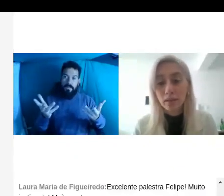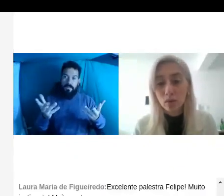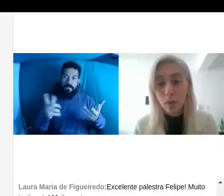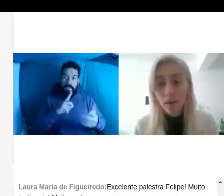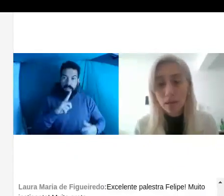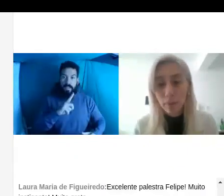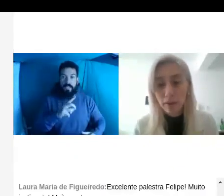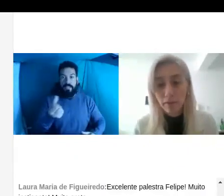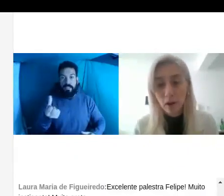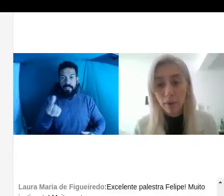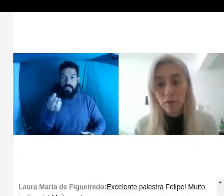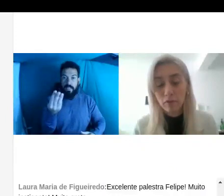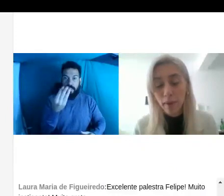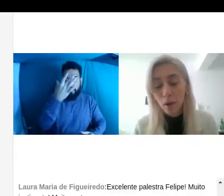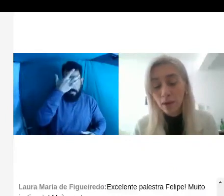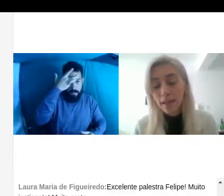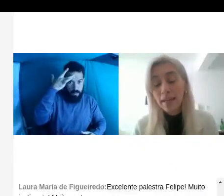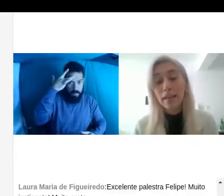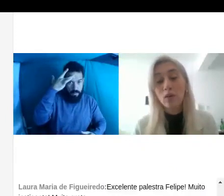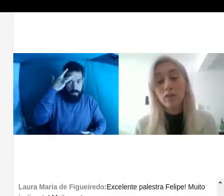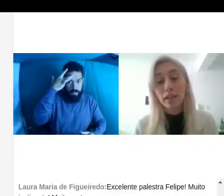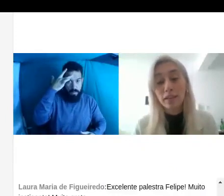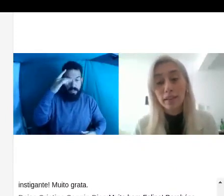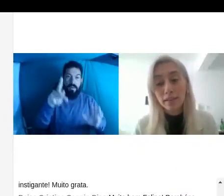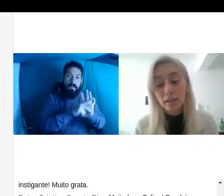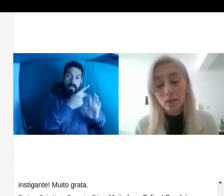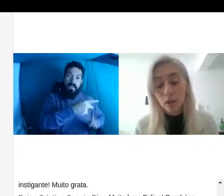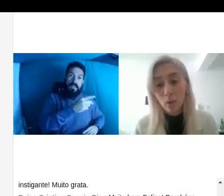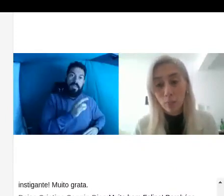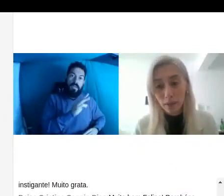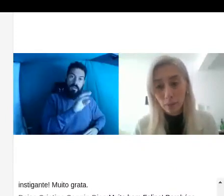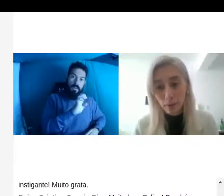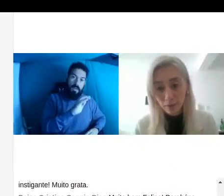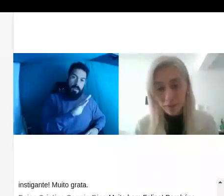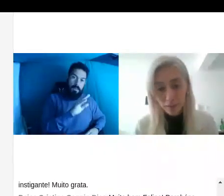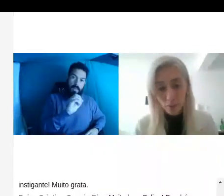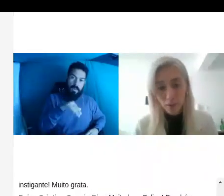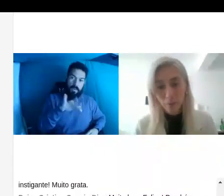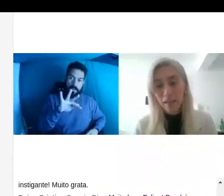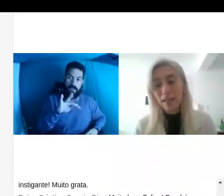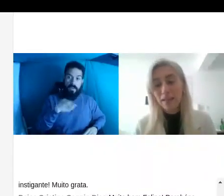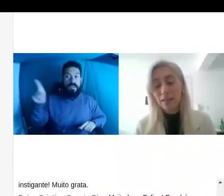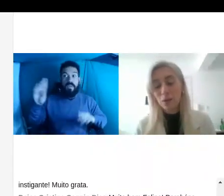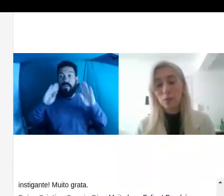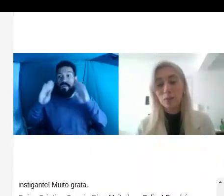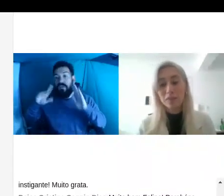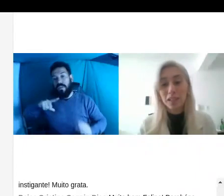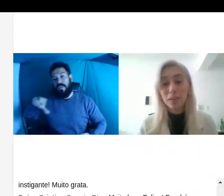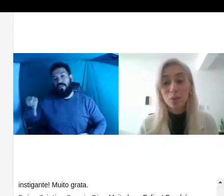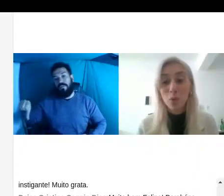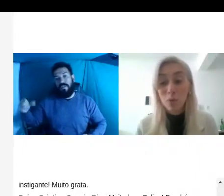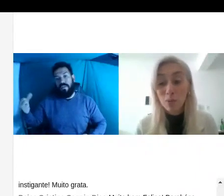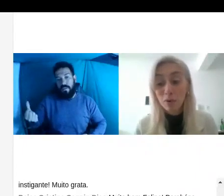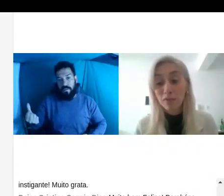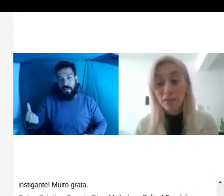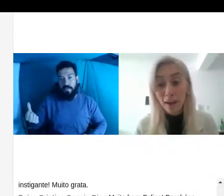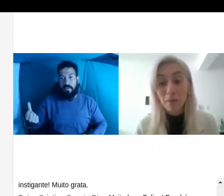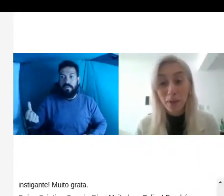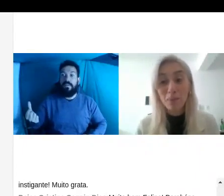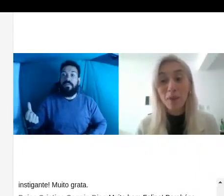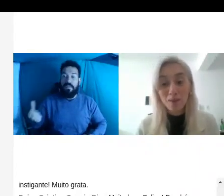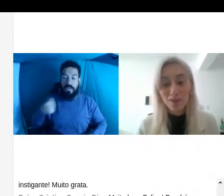63 usuários na plataforma da UFPEL e 96 nos acompanhando pelo Facebook. Então, seguimos com o público